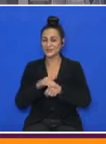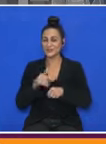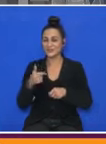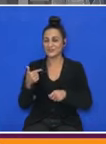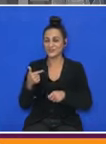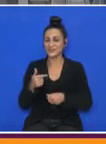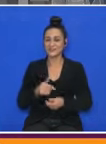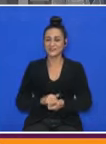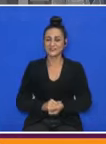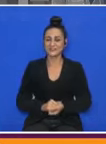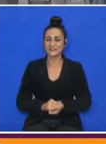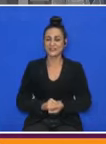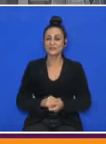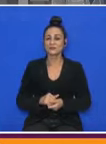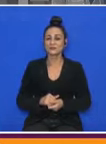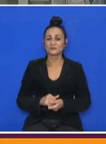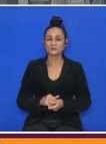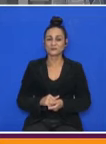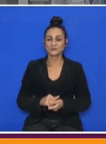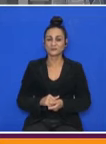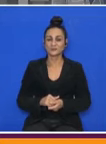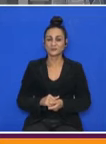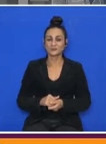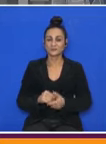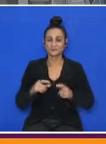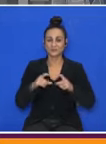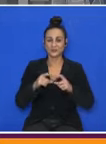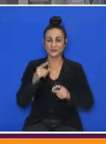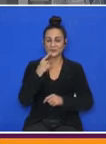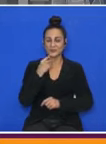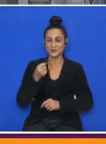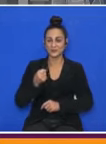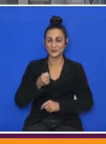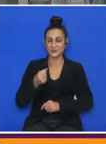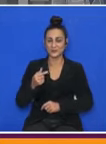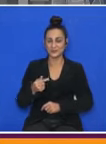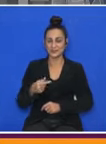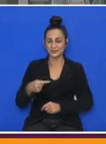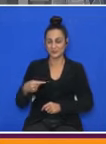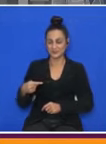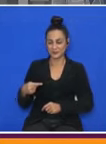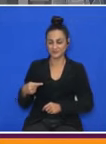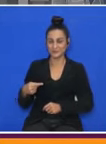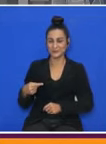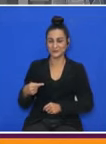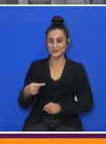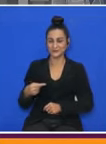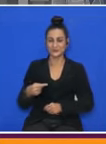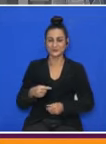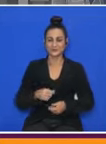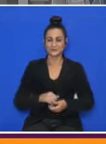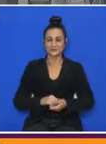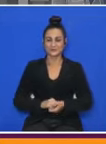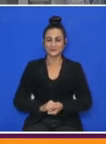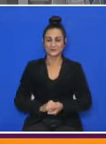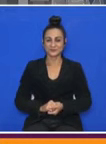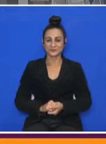sorte. Qual será o próximo número? Bola vermelha, número 71. Vermelha